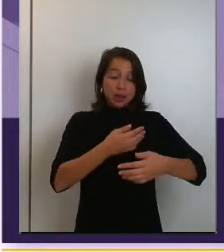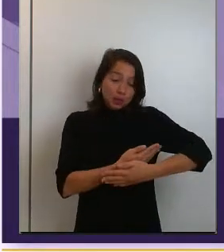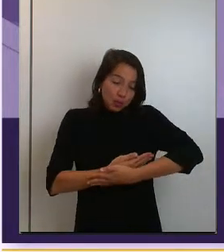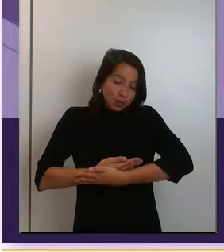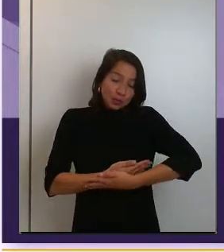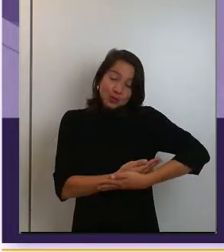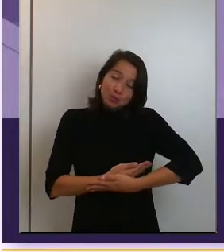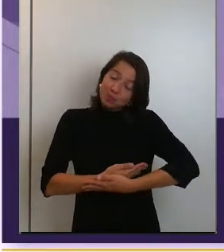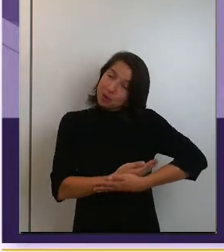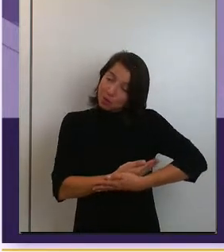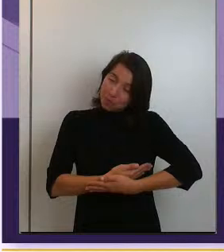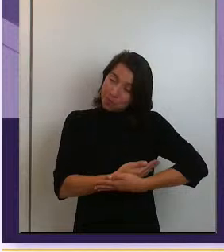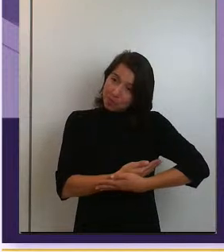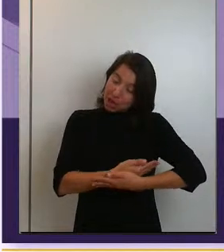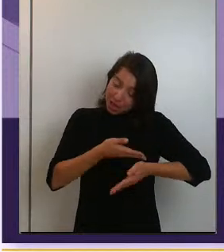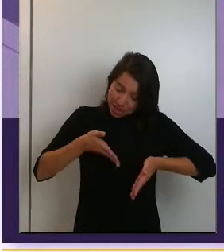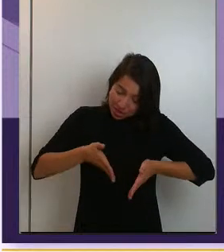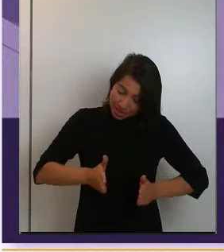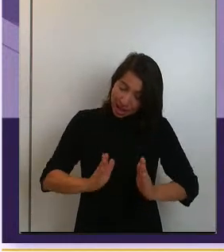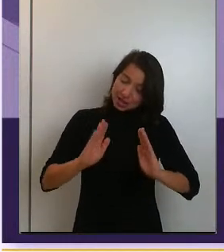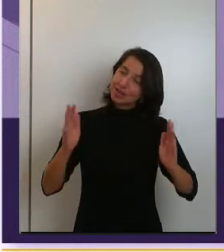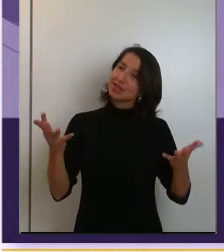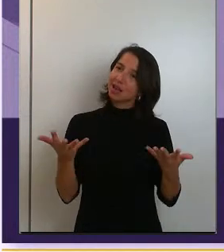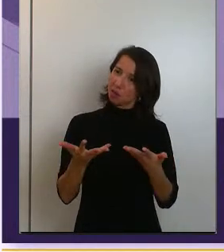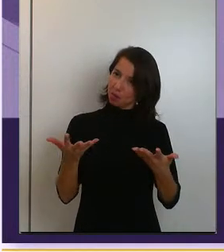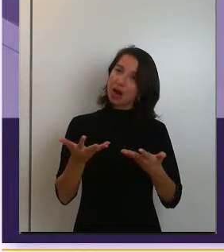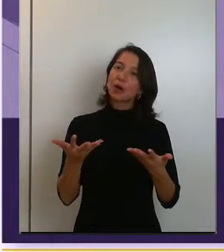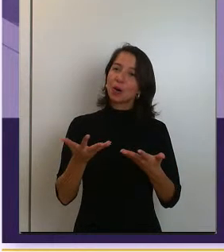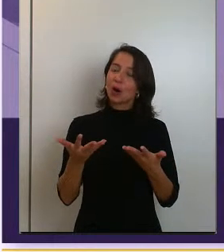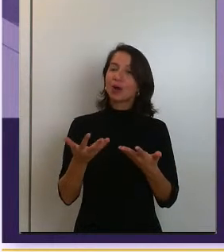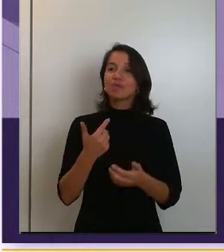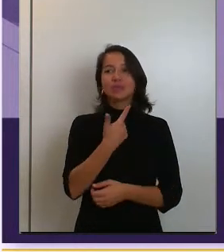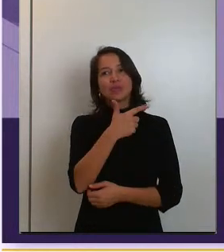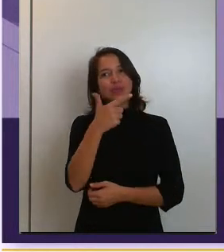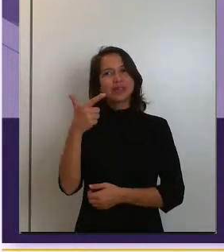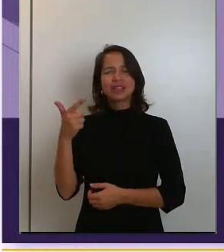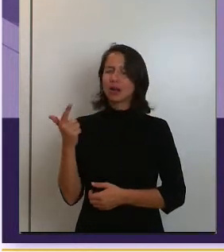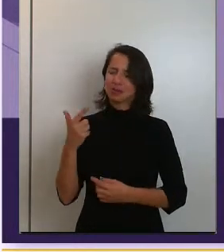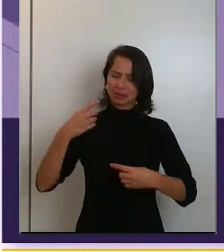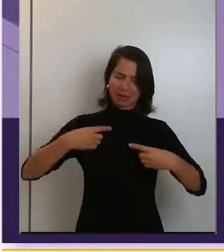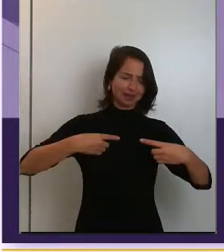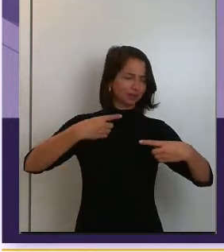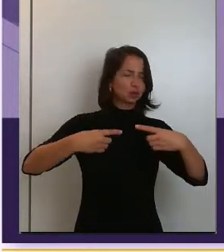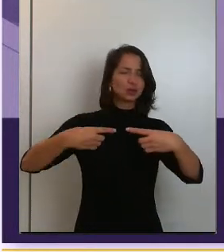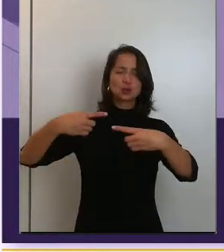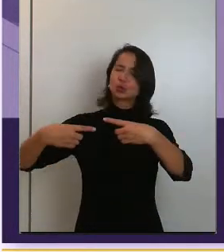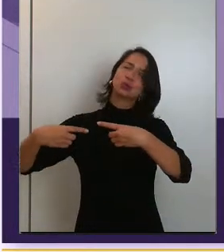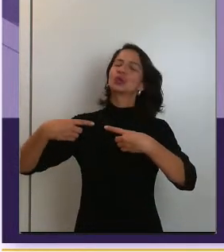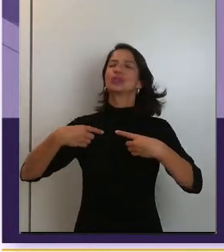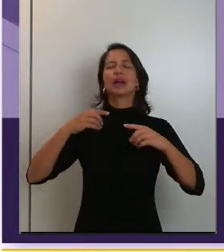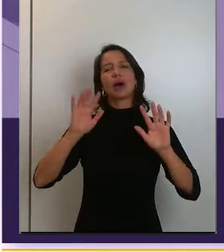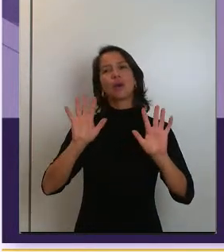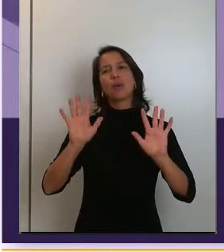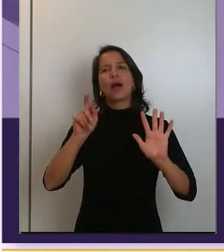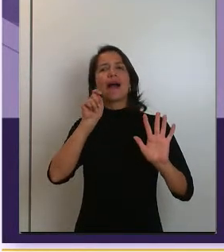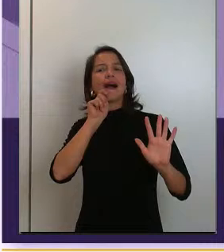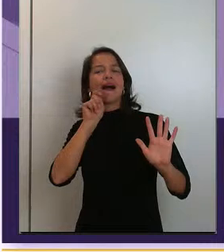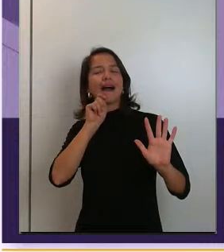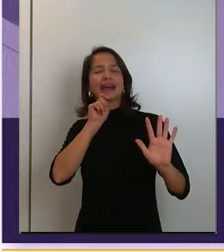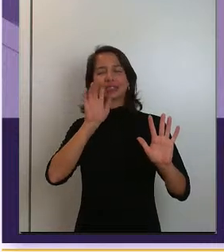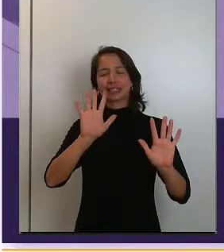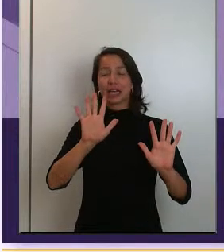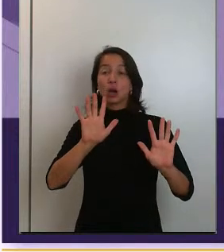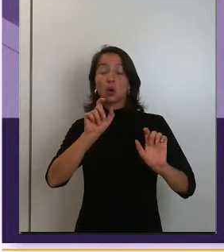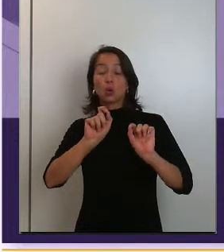isso os pesquisadores podem informar melhor, mas não existe nenhuma discussão que uma gravidez